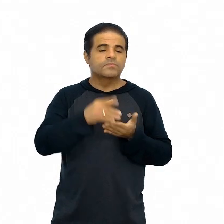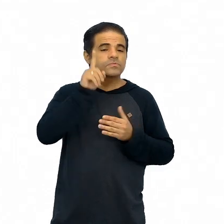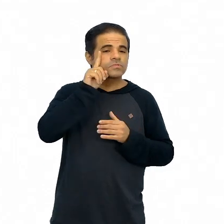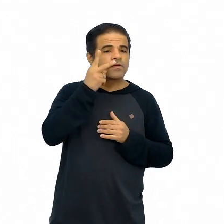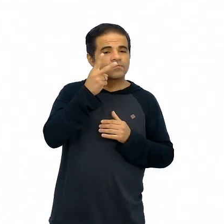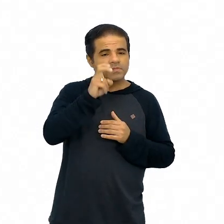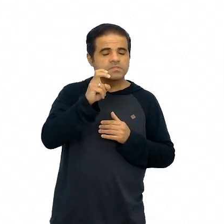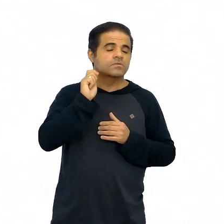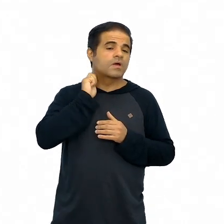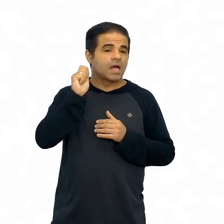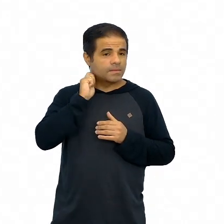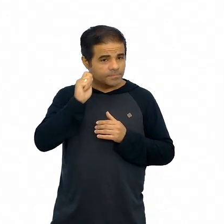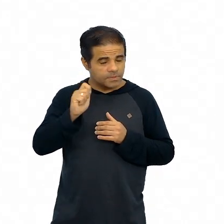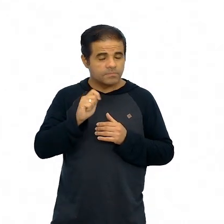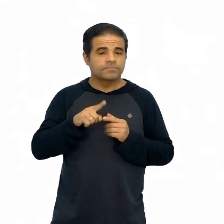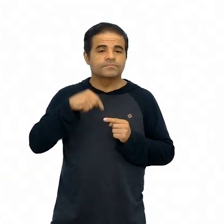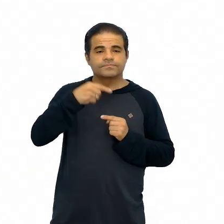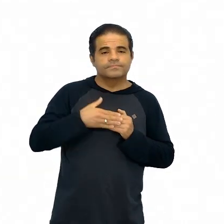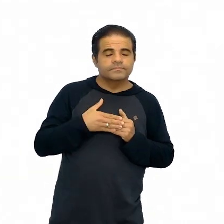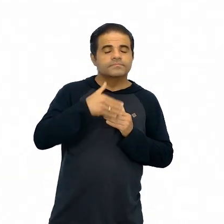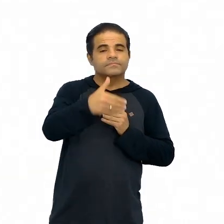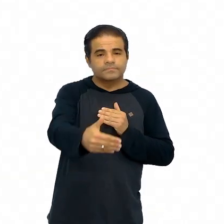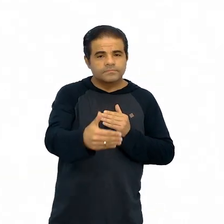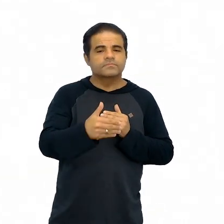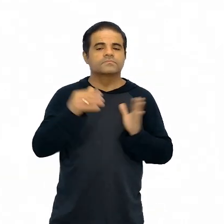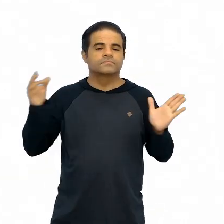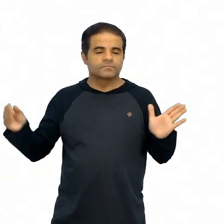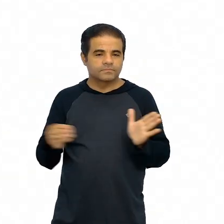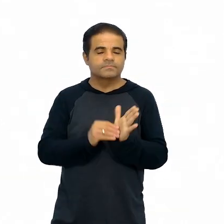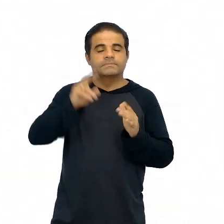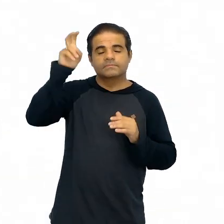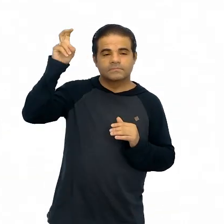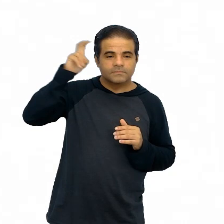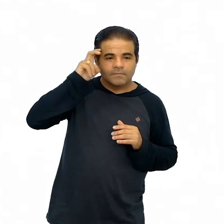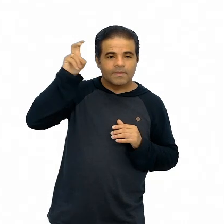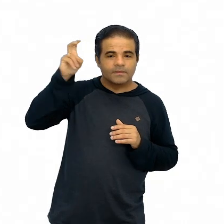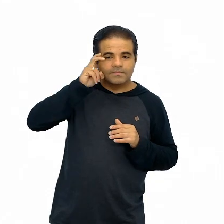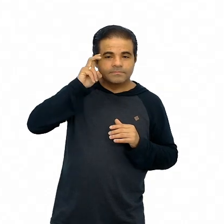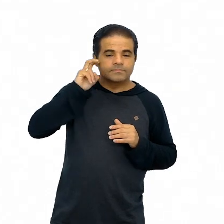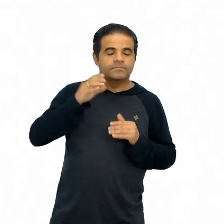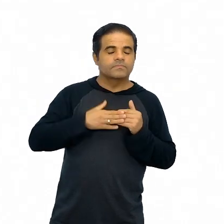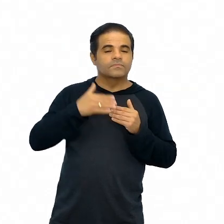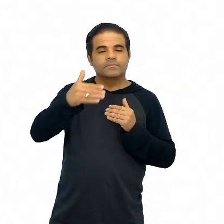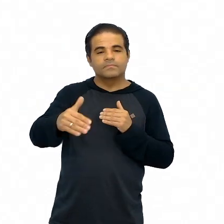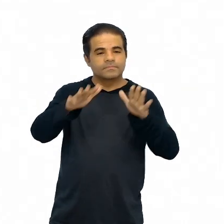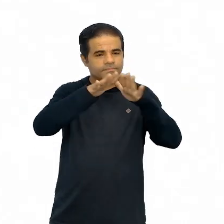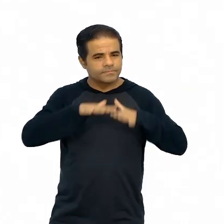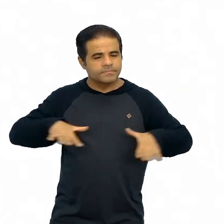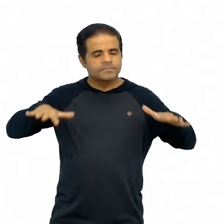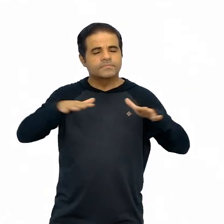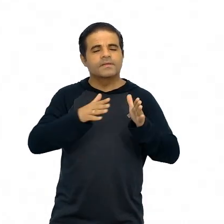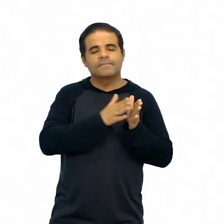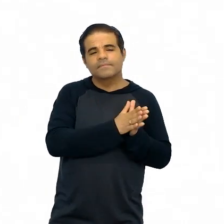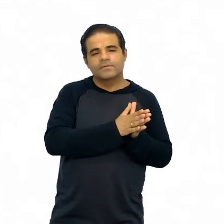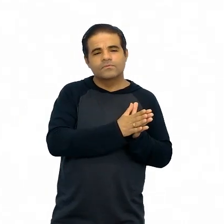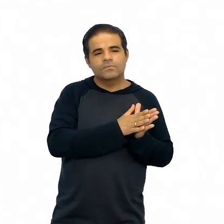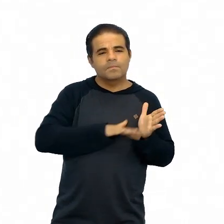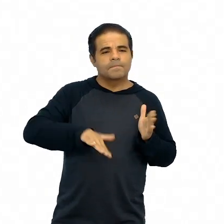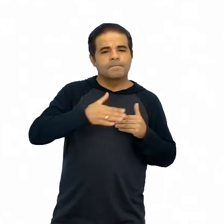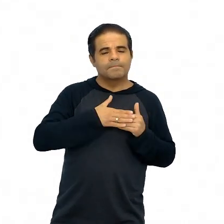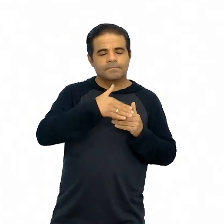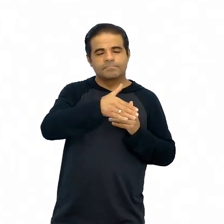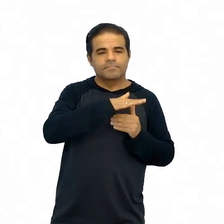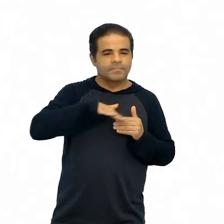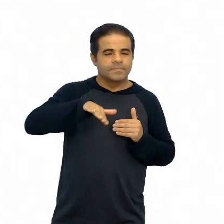de abril. Então, a primeira formação aconteceu na quinta-feira posterior, que foi o dia 28 de